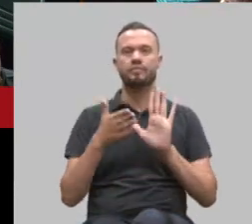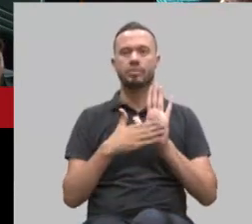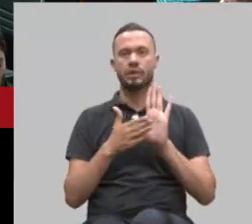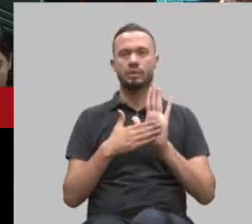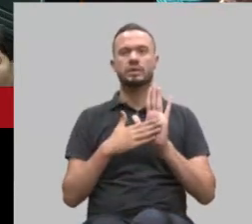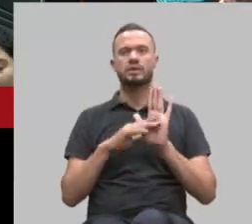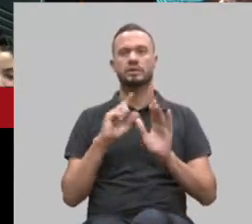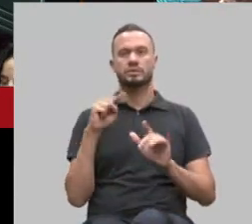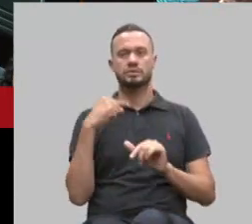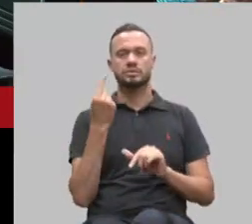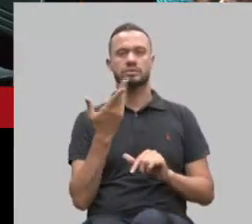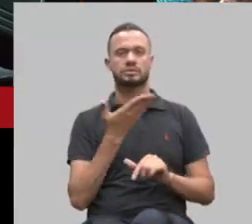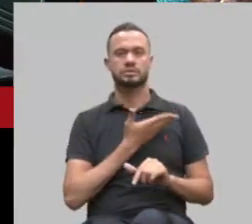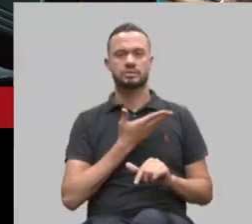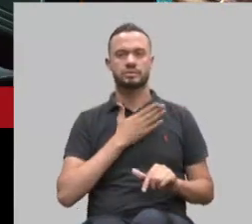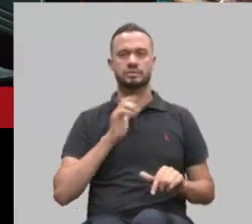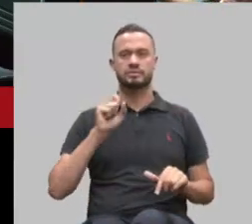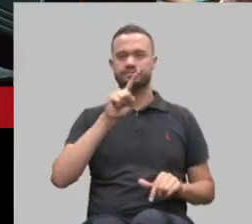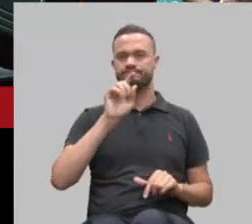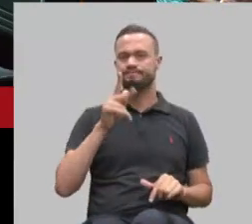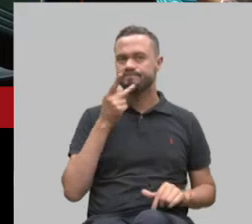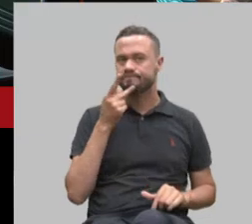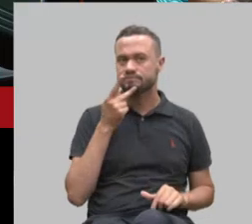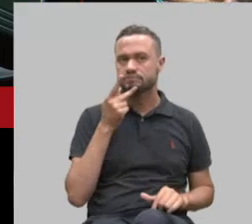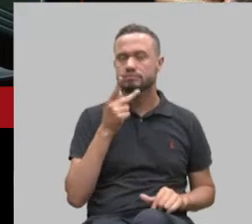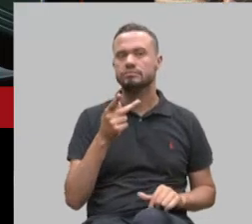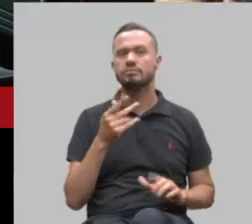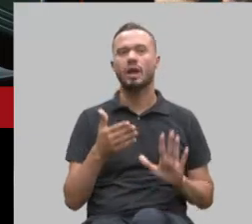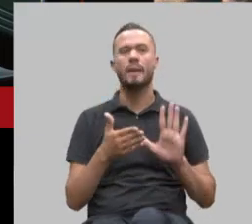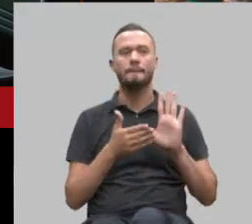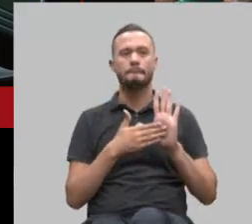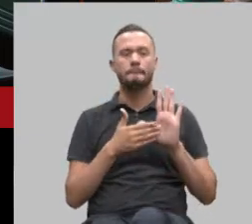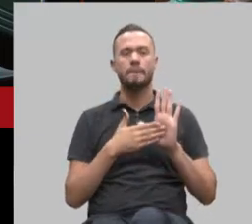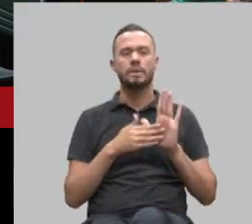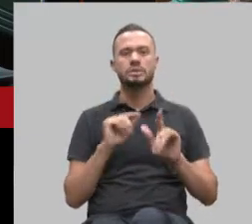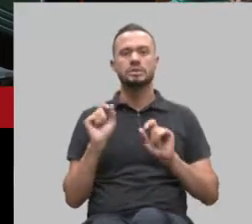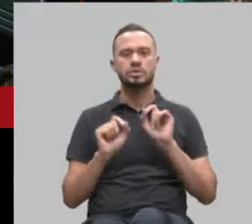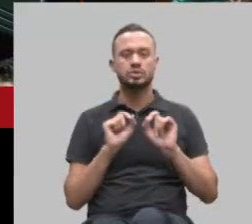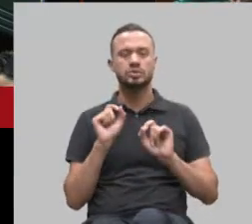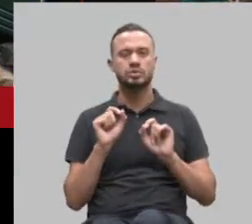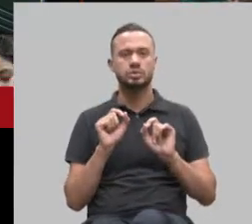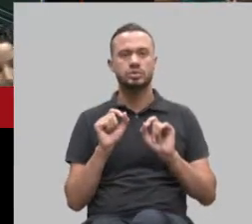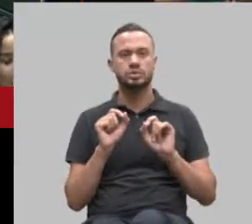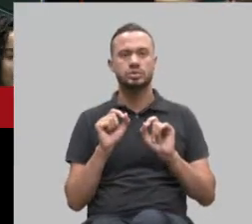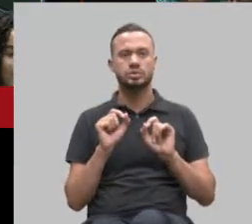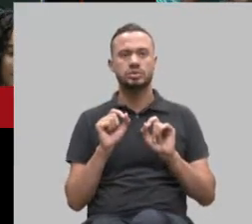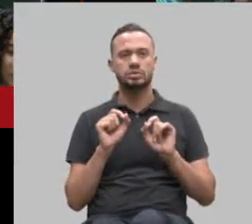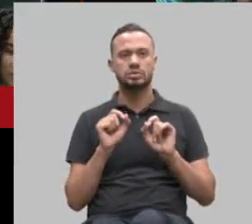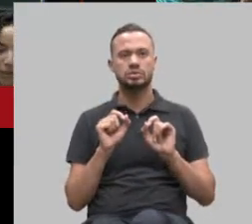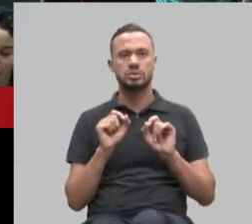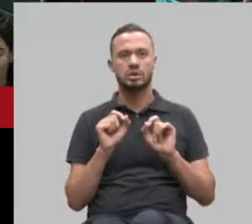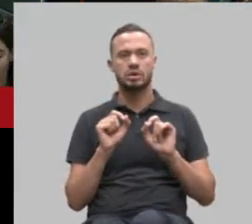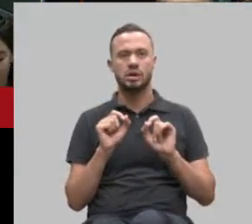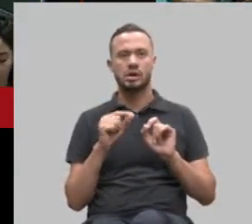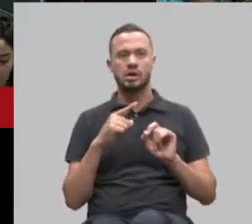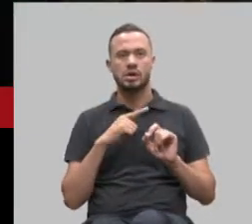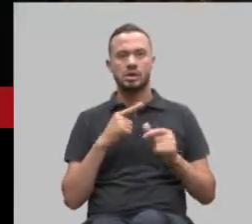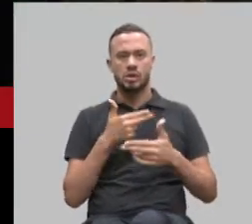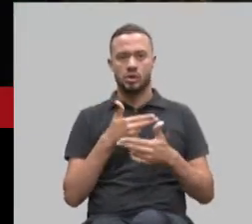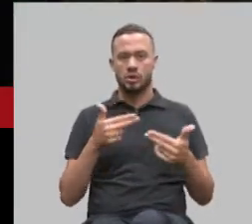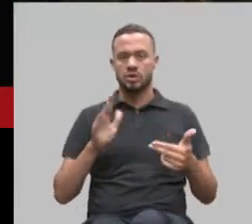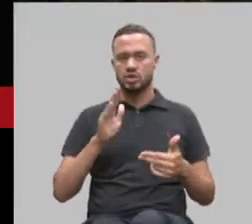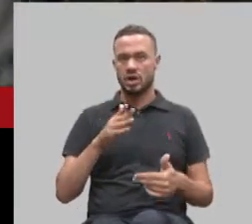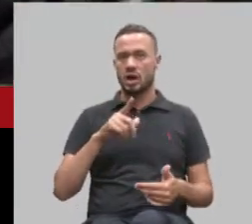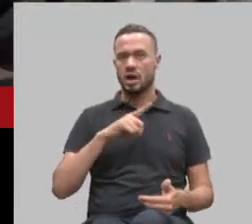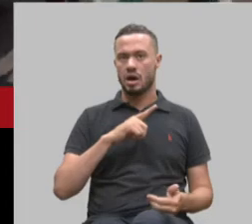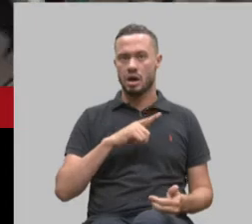Alex já mencionou essa proposta é uma proposta onde se encontrao Já possui que é